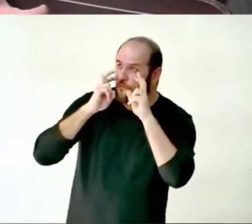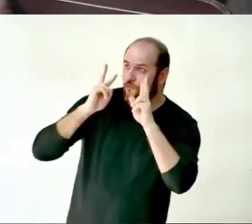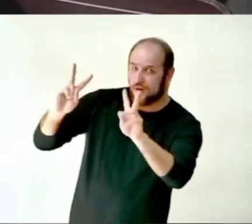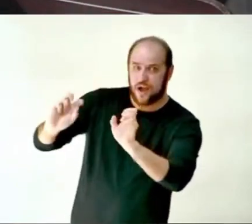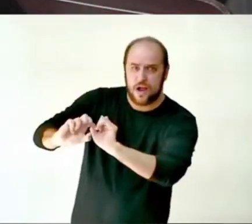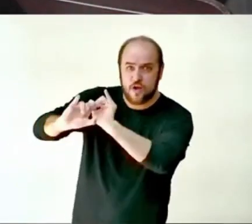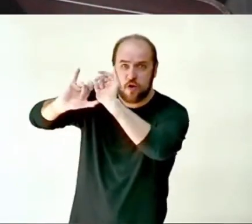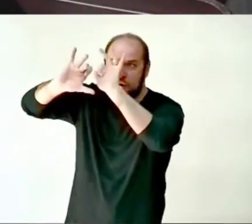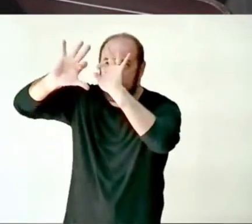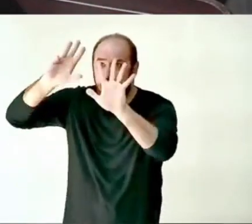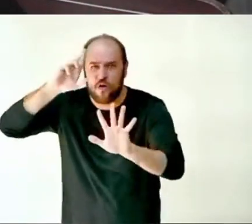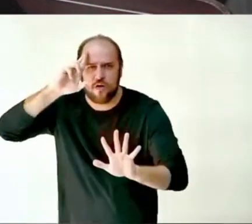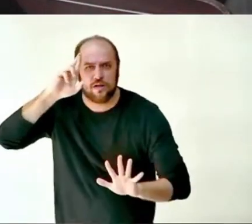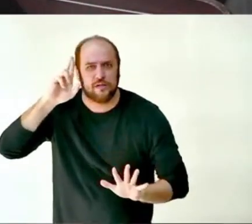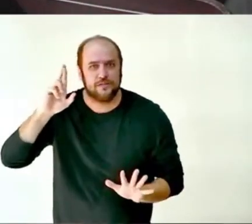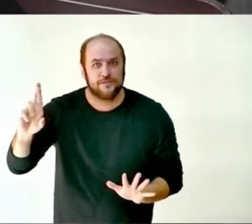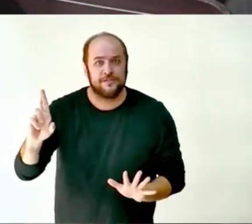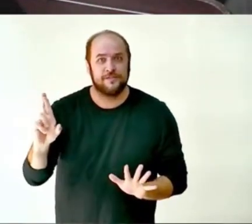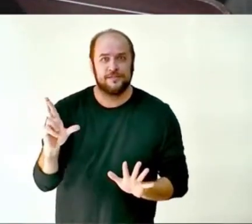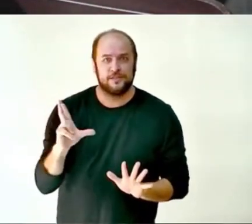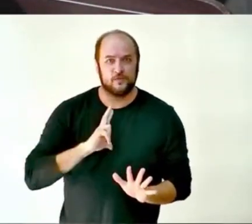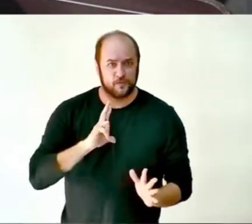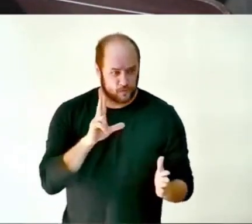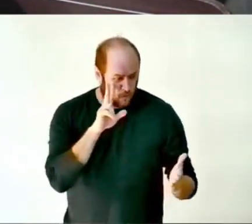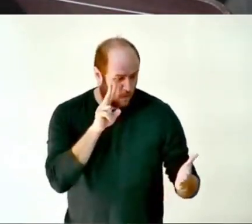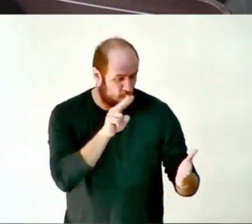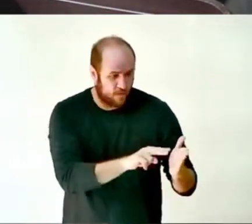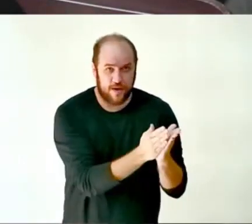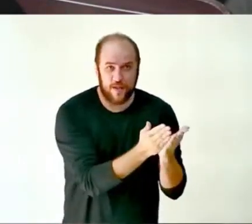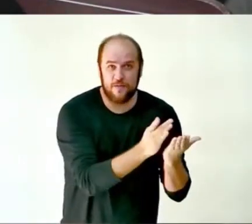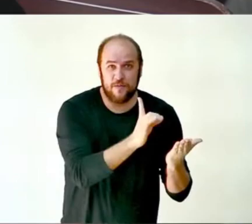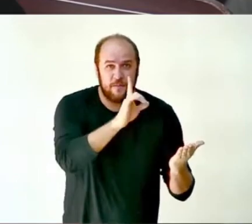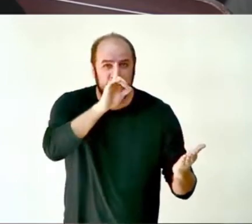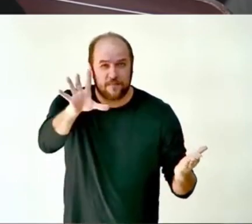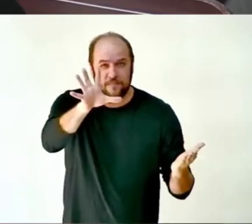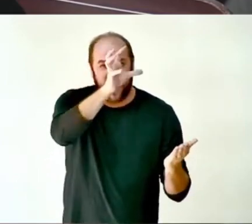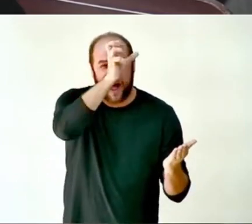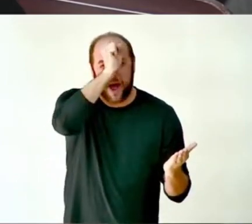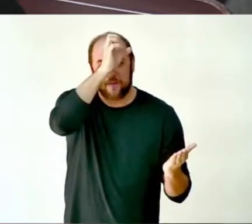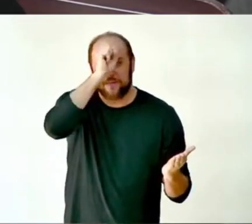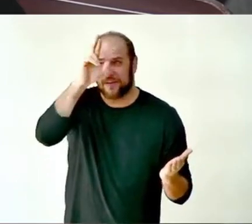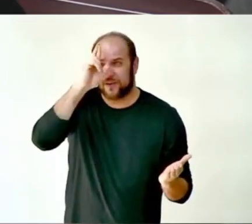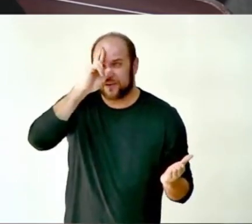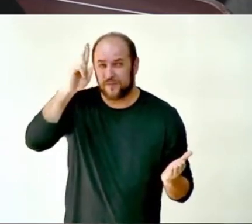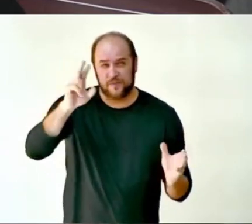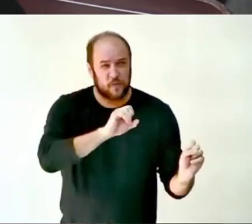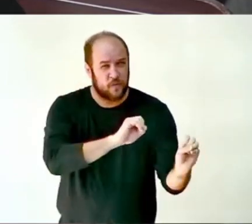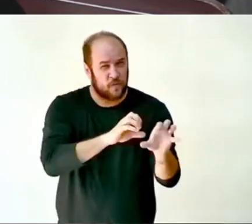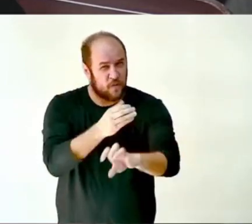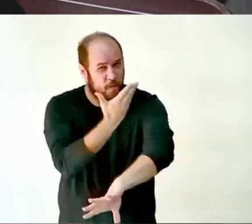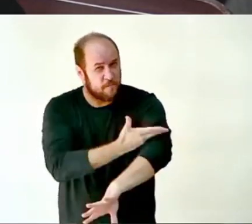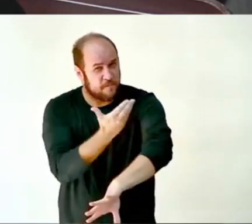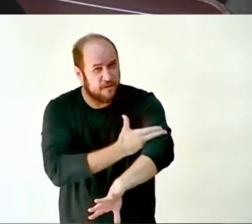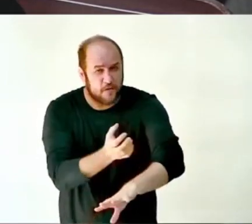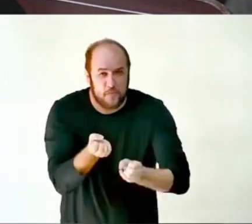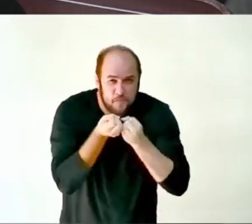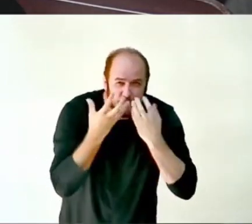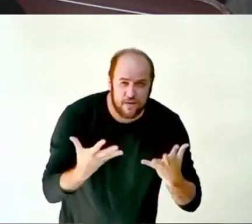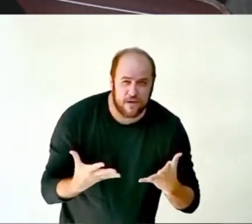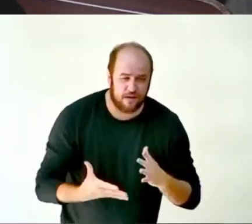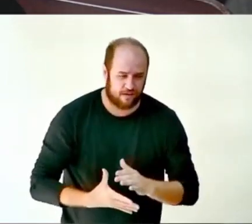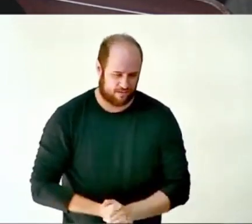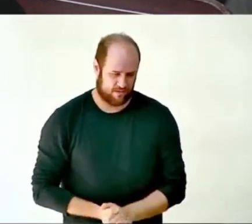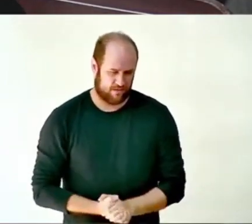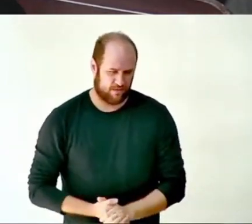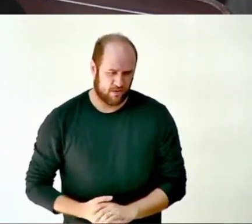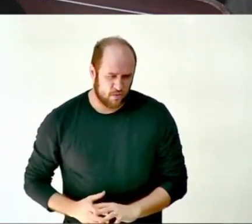glória, falando-nos pela sua palavra, aprendendo do Senhor a praticarmos o bem. Tudo isso